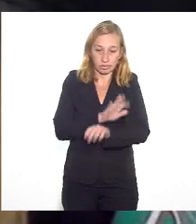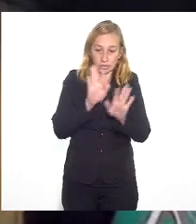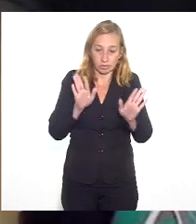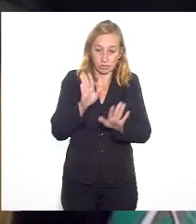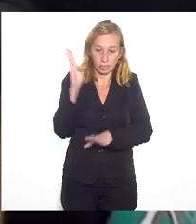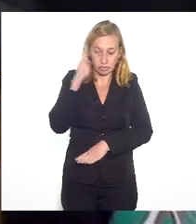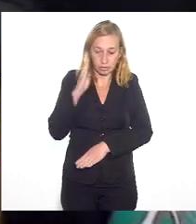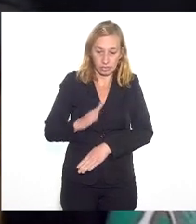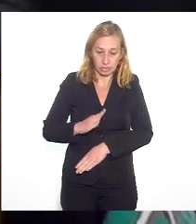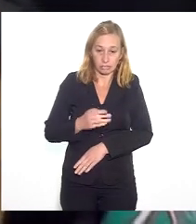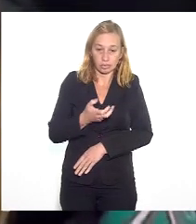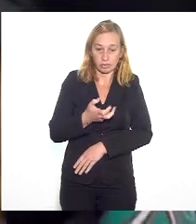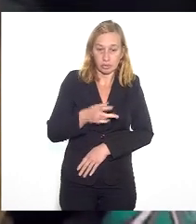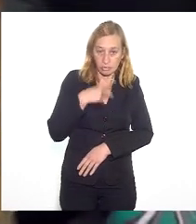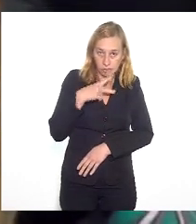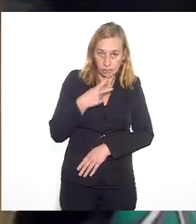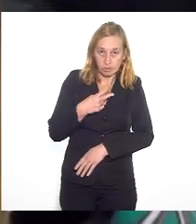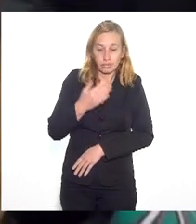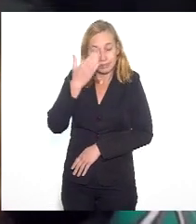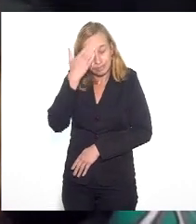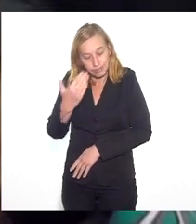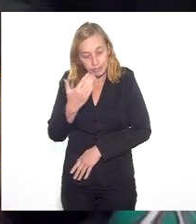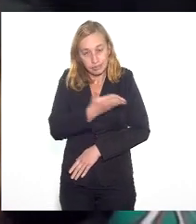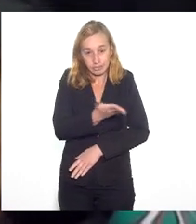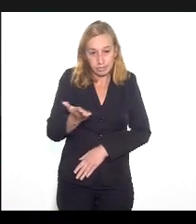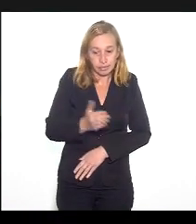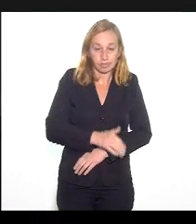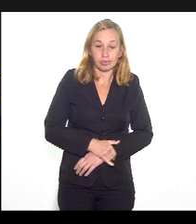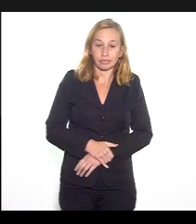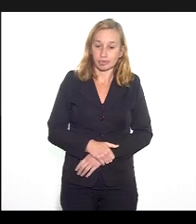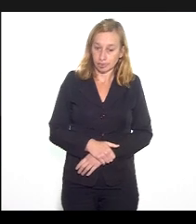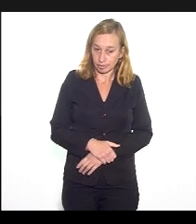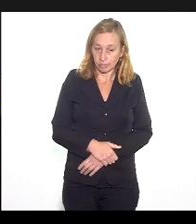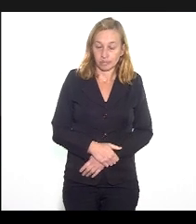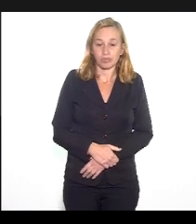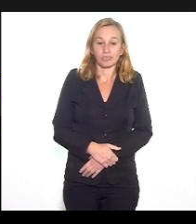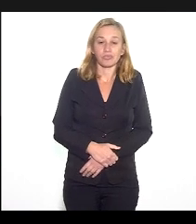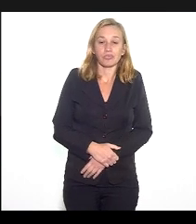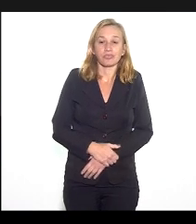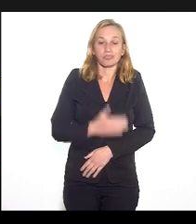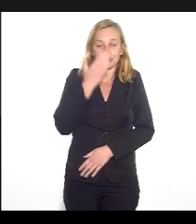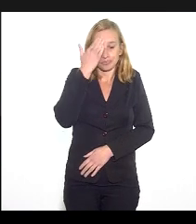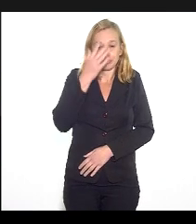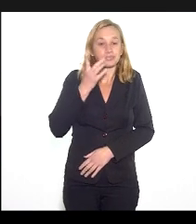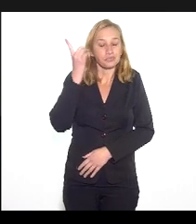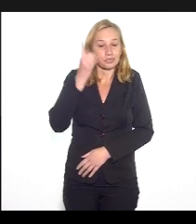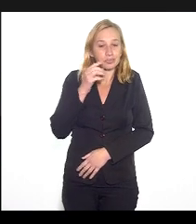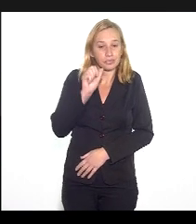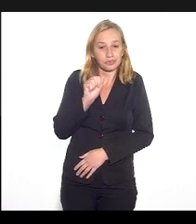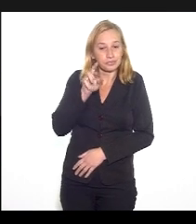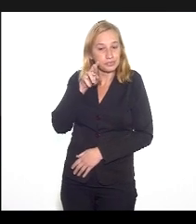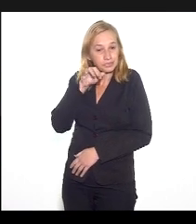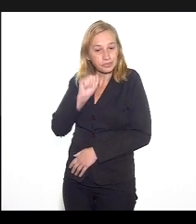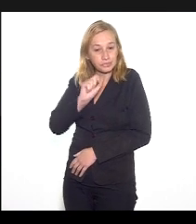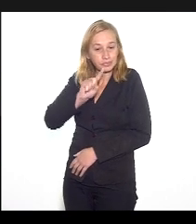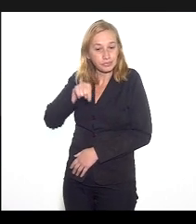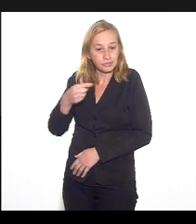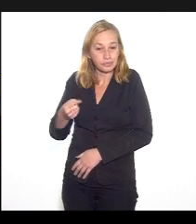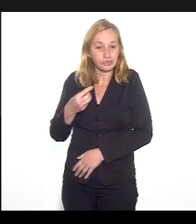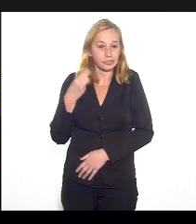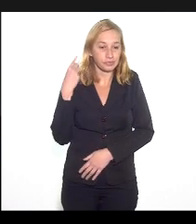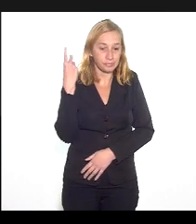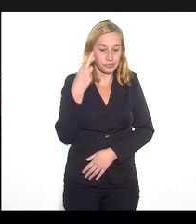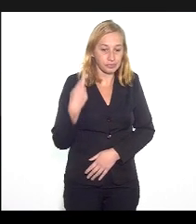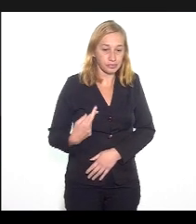Brasil. É isso que eu tinha a dizer. Muito obrigada a todos. Obrigado, deputada Adriana. Próxima oradora, a deputada